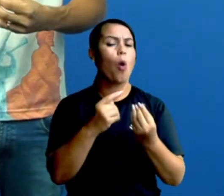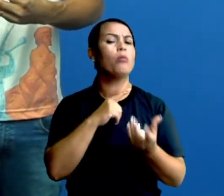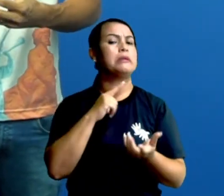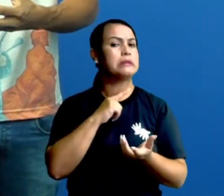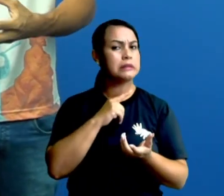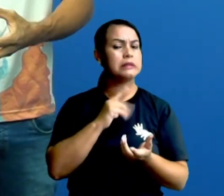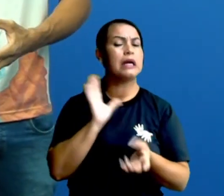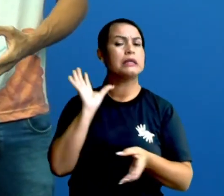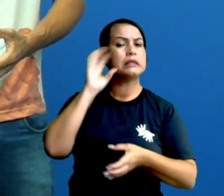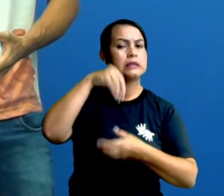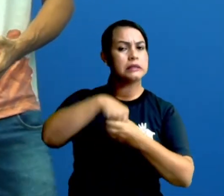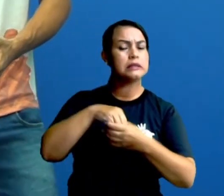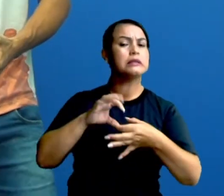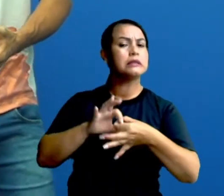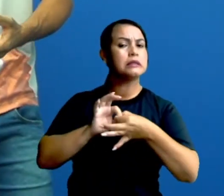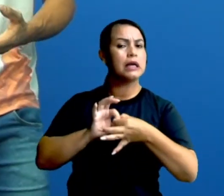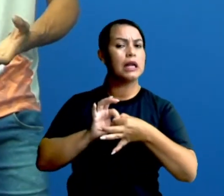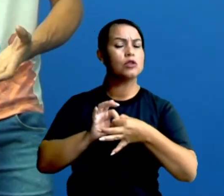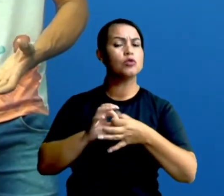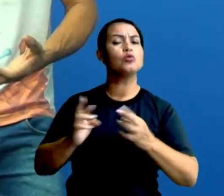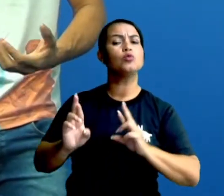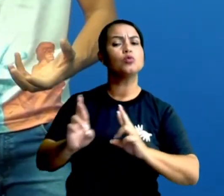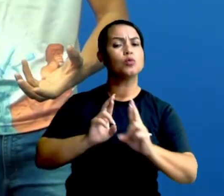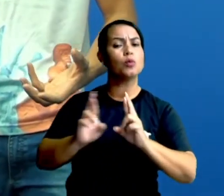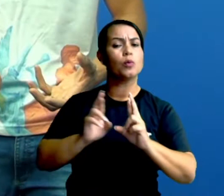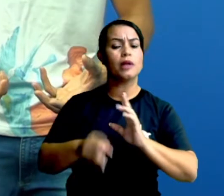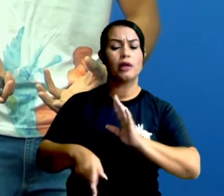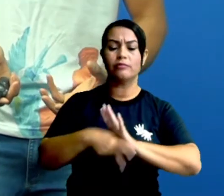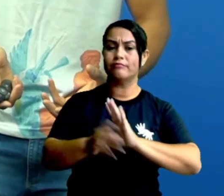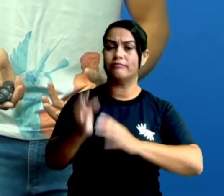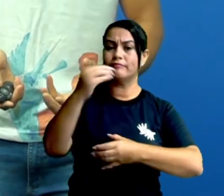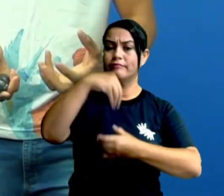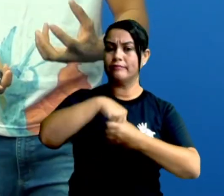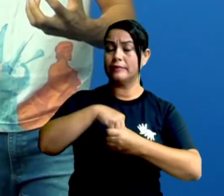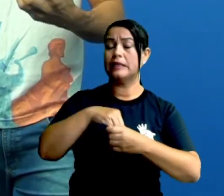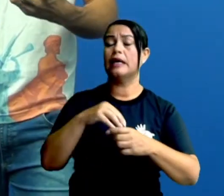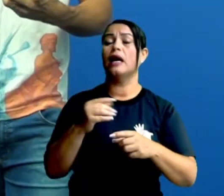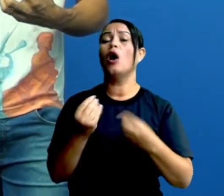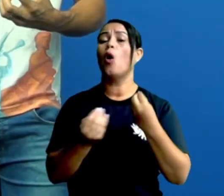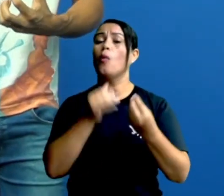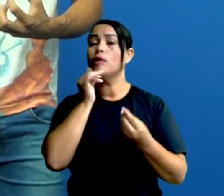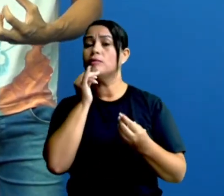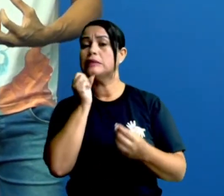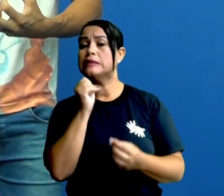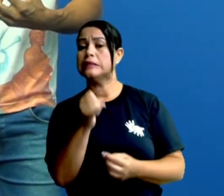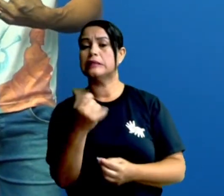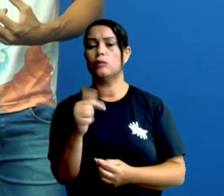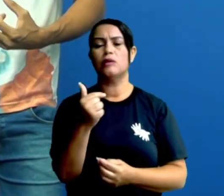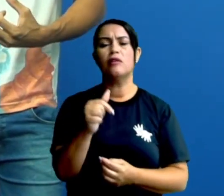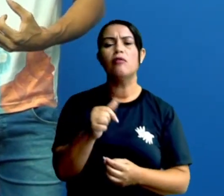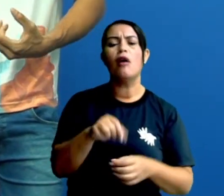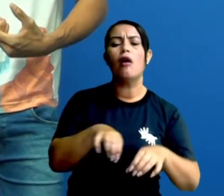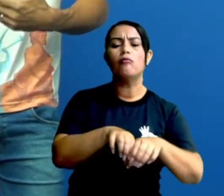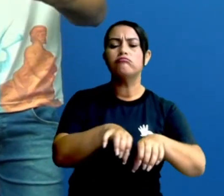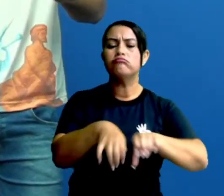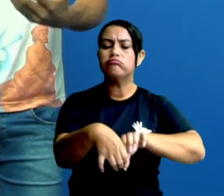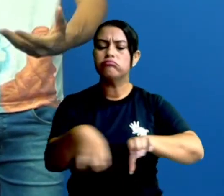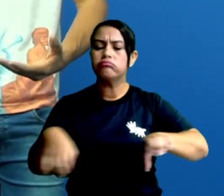está inteiramente relacionado com o nosso meio ambiente. Se a gente não tiver um saneamento básico